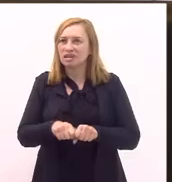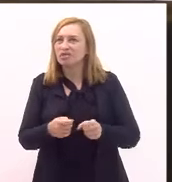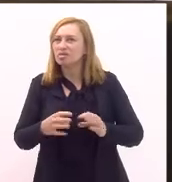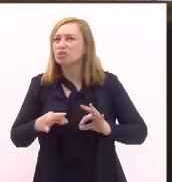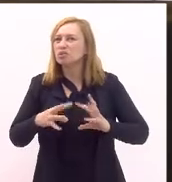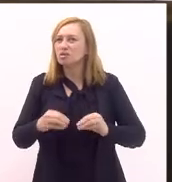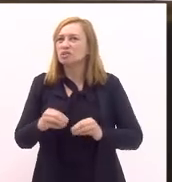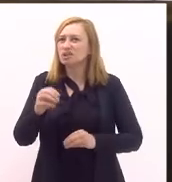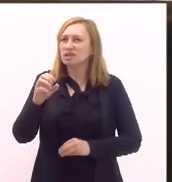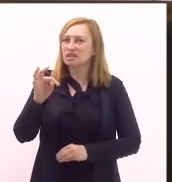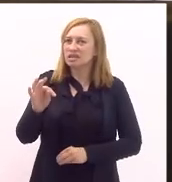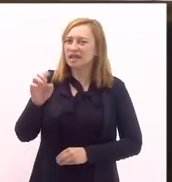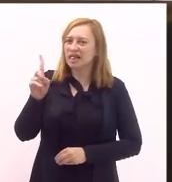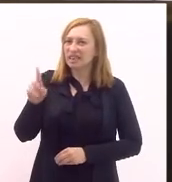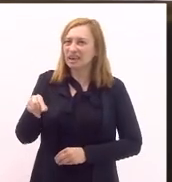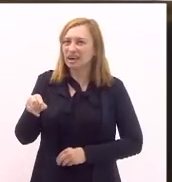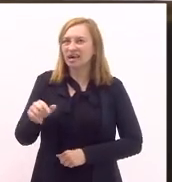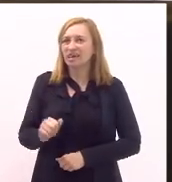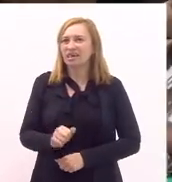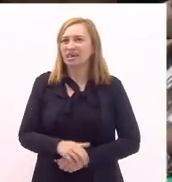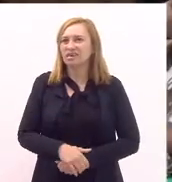Tainá de Paula